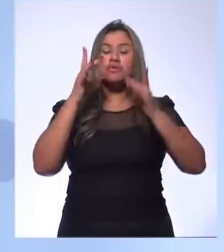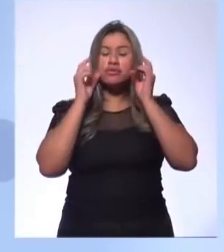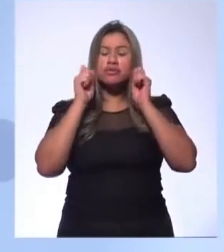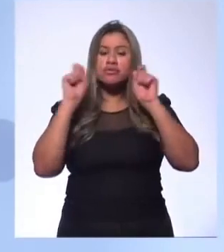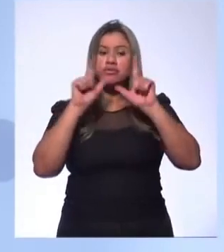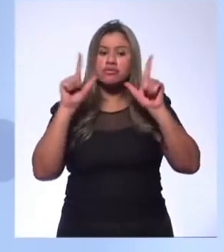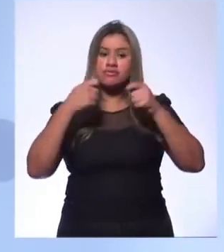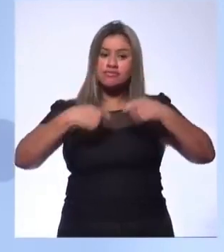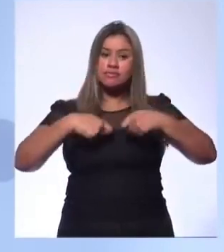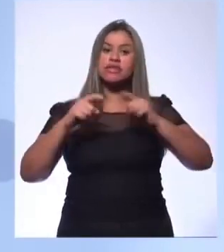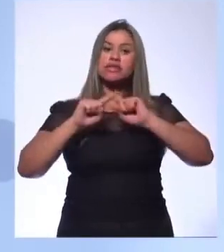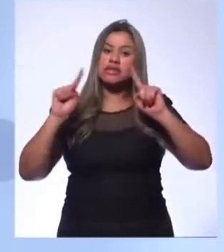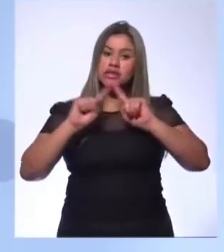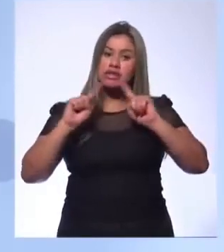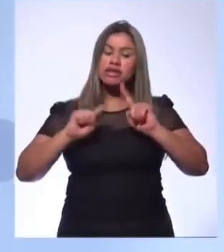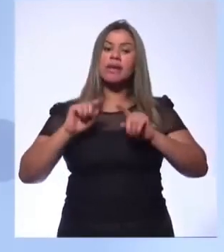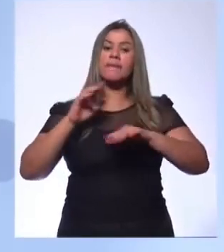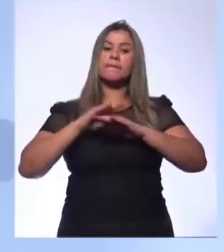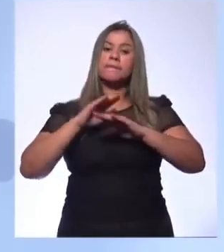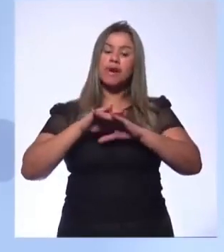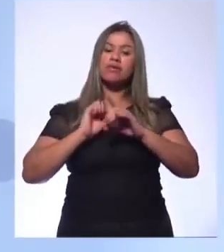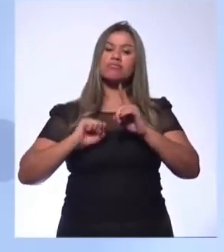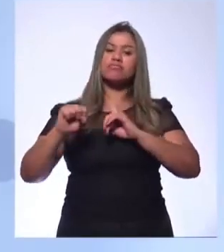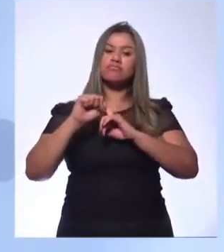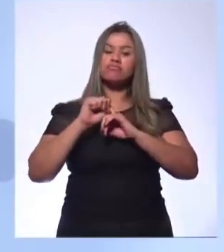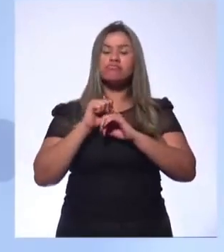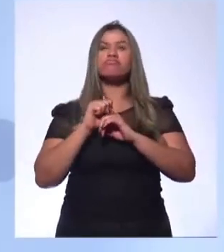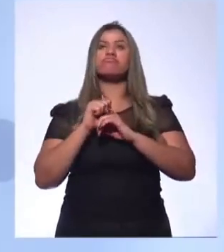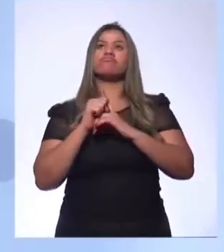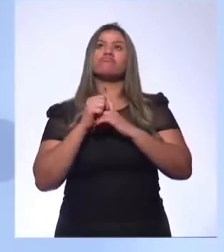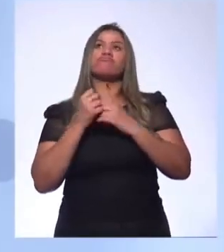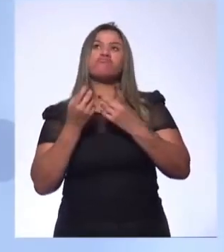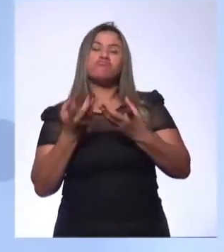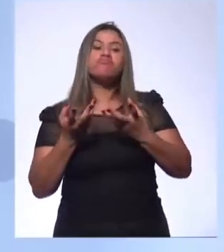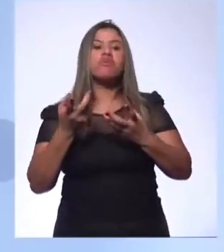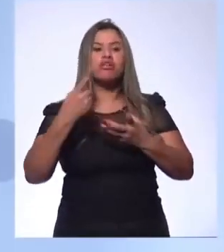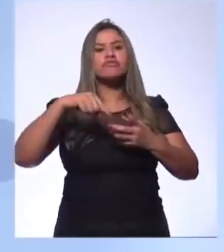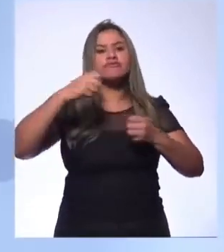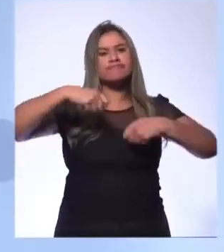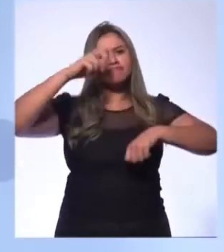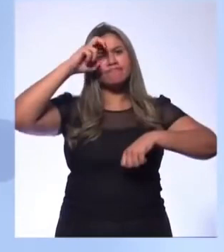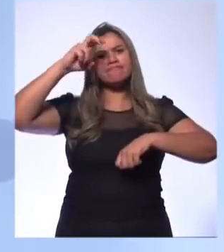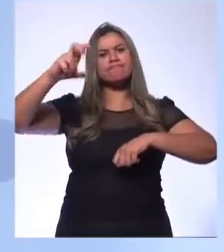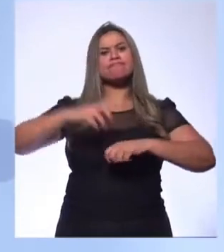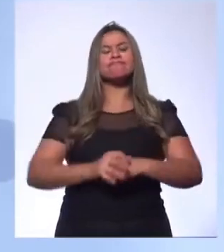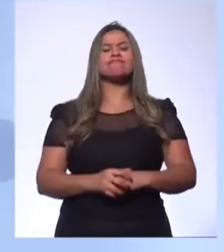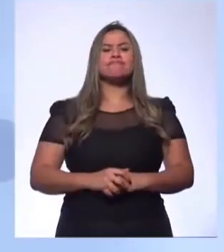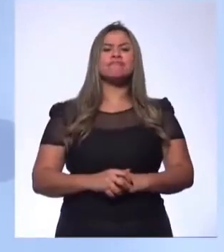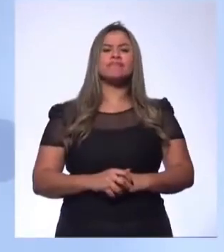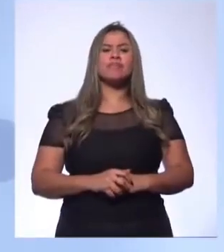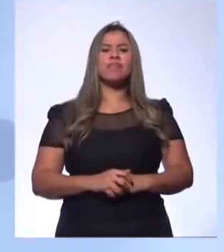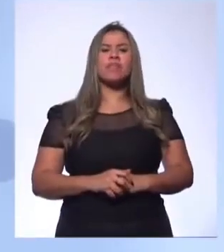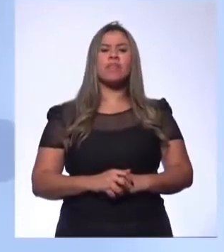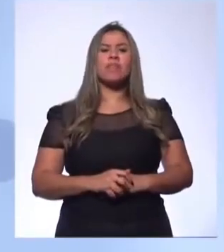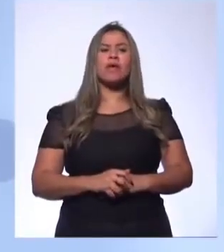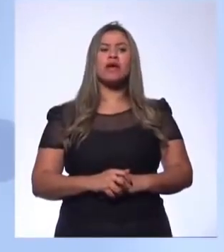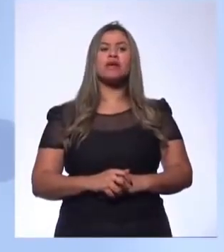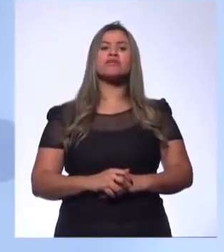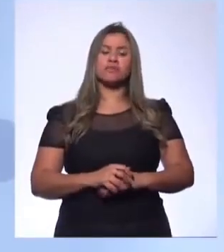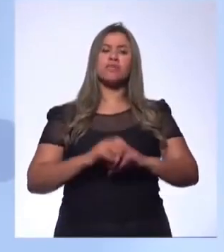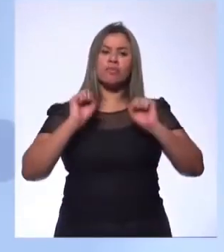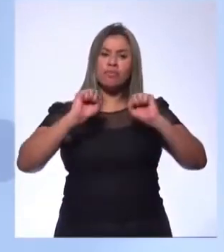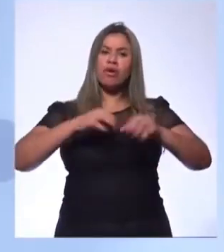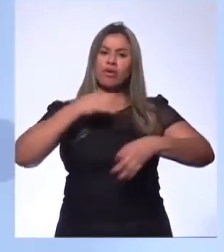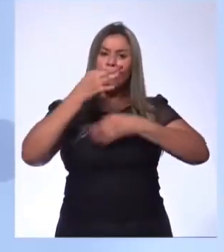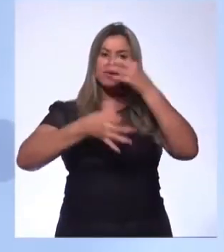e sejamos críticos e sejamos atuantes. Claro, de maneira inteligente sempre. E, claro, coloque sua opinião